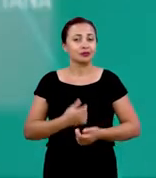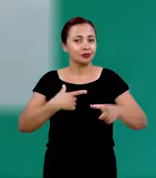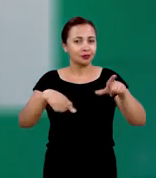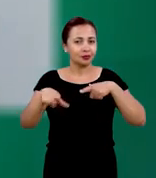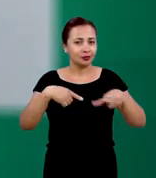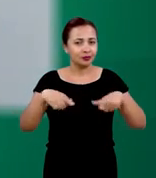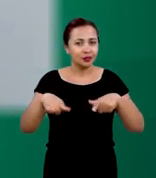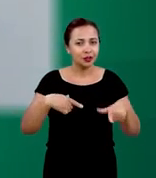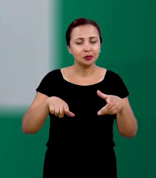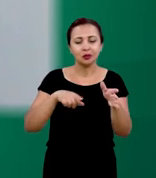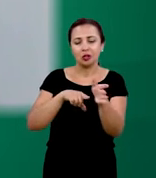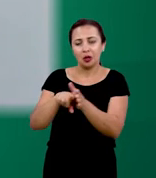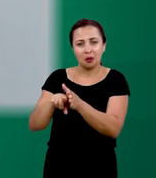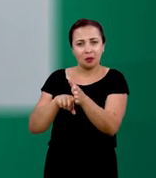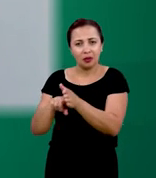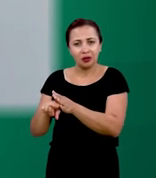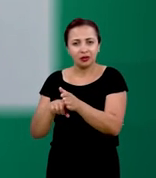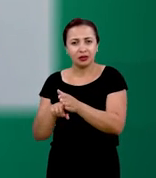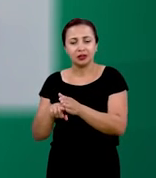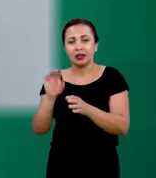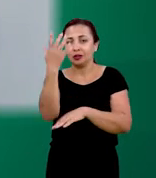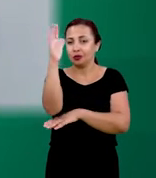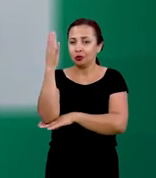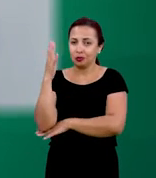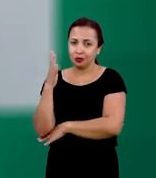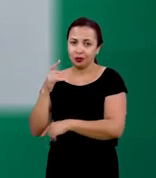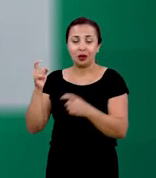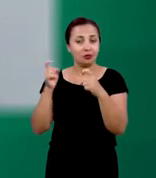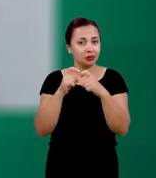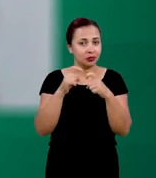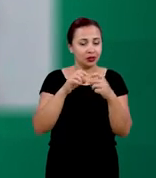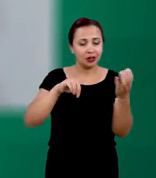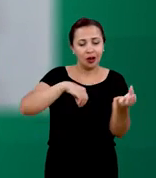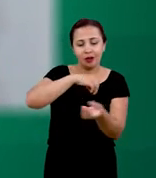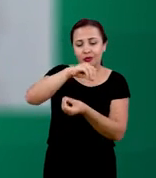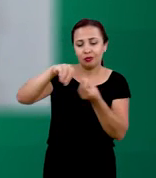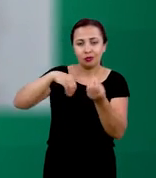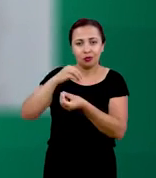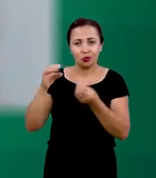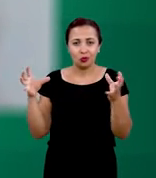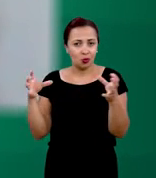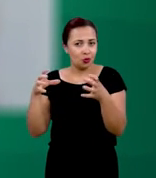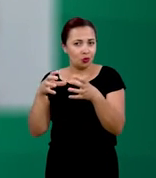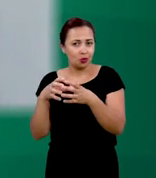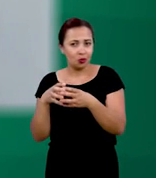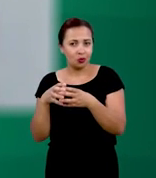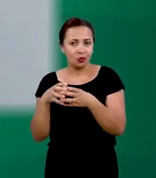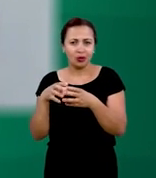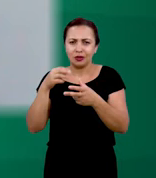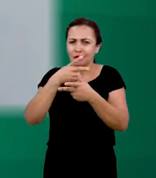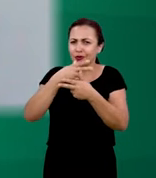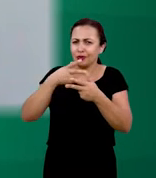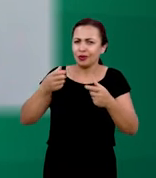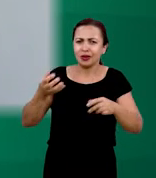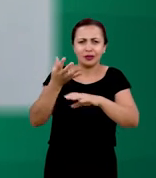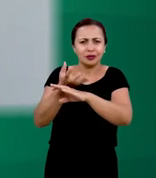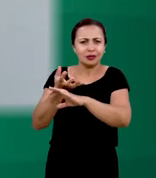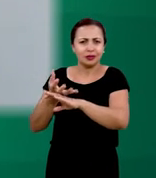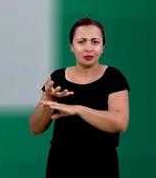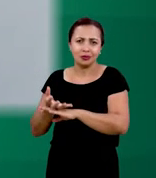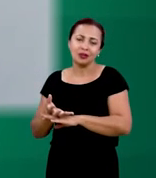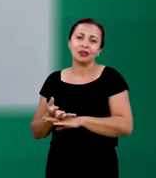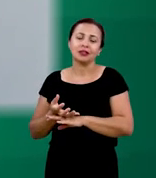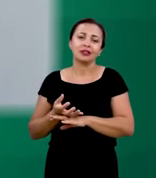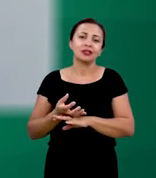O trabalho de pesquisa com plantas medicinais, ele envolve uma equipe multidisciplinar, ou